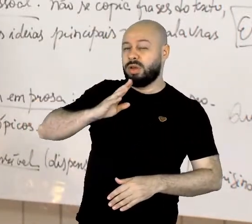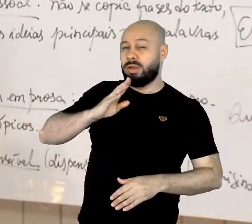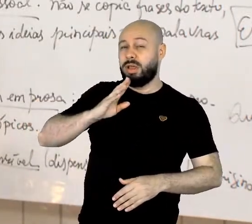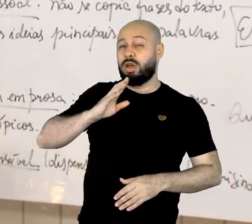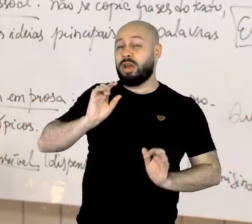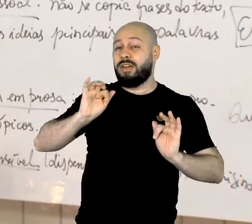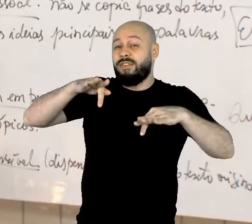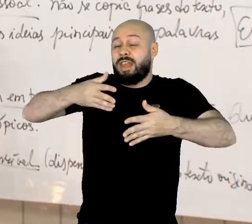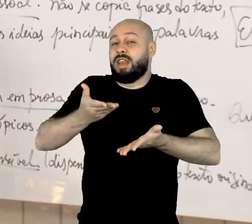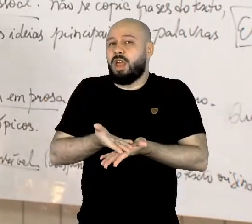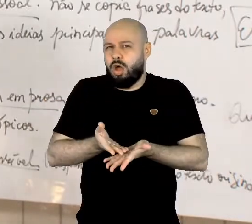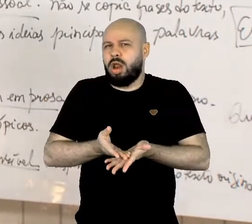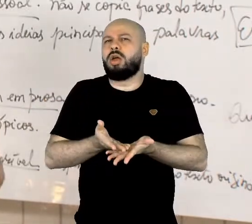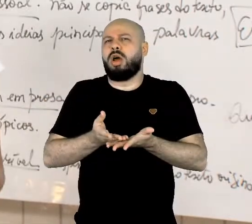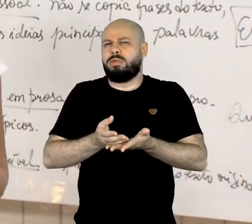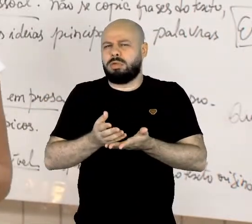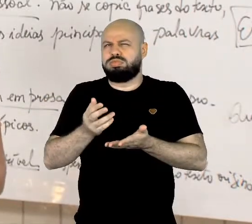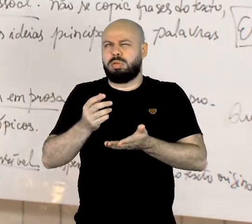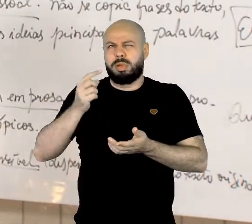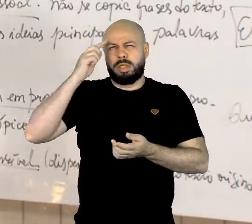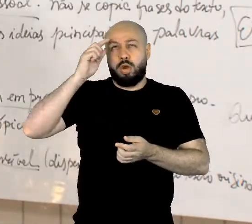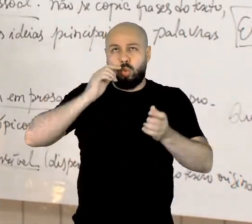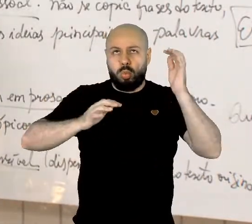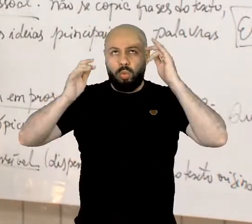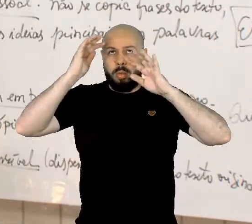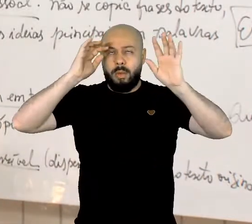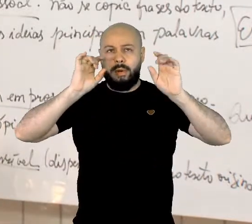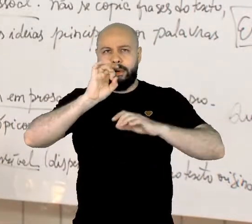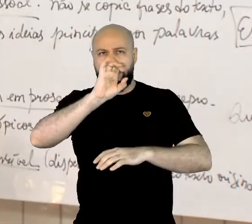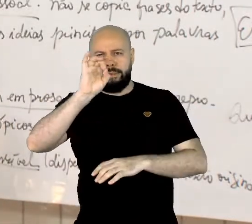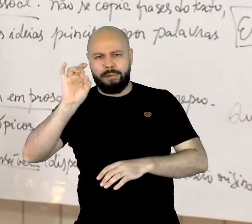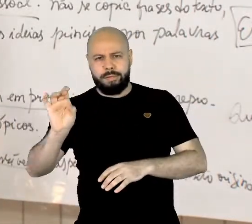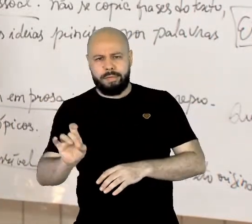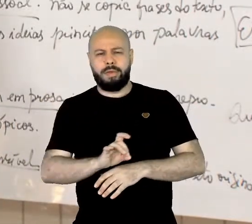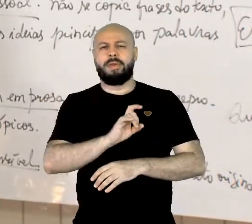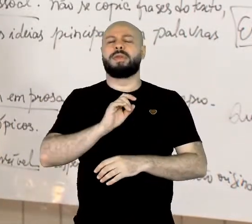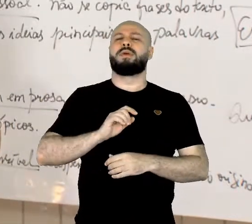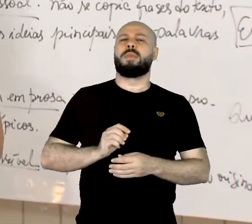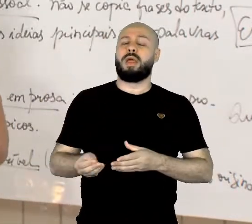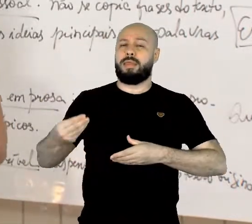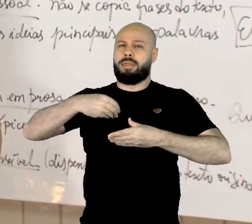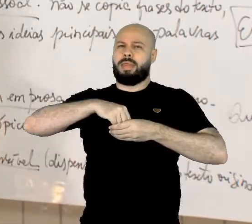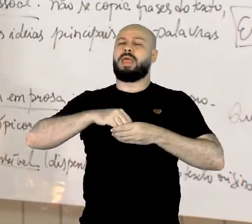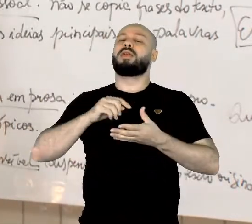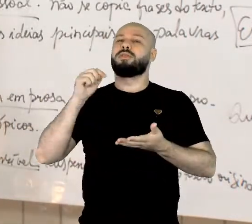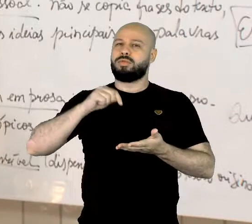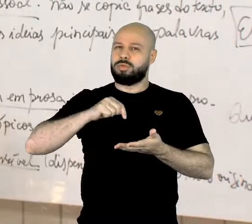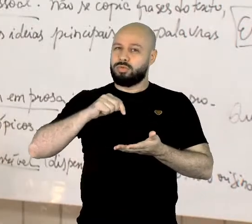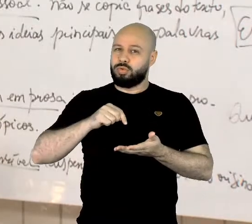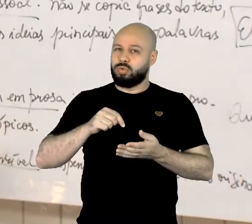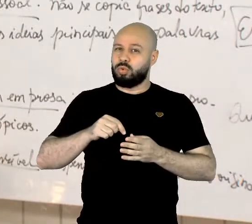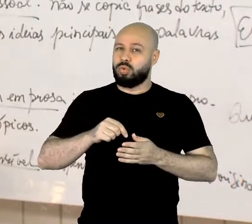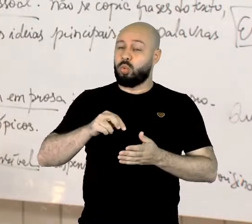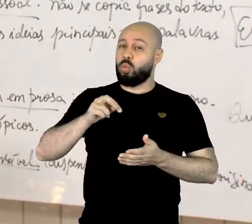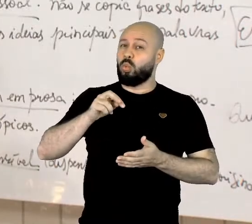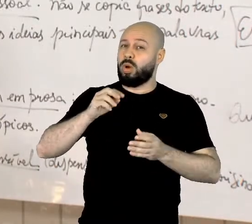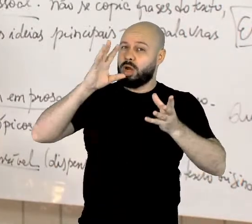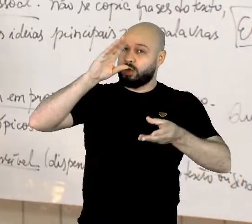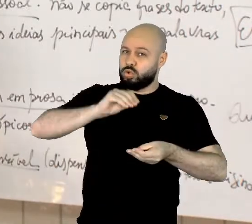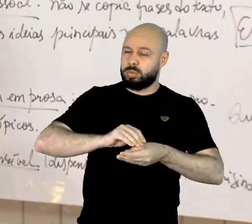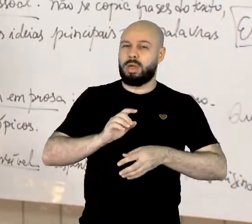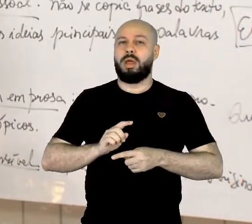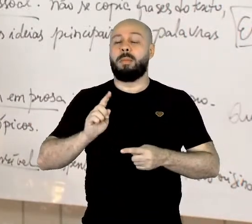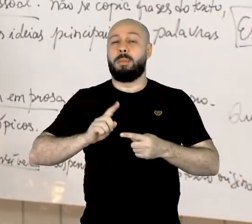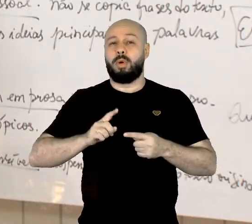também nós vamos fazer um mapa mental para a gente conhecer cada elemento do resumo, tá? Porque logo mais vocês vão ter que fazer um resumo da